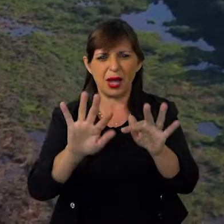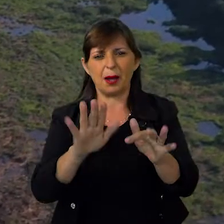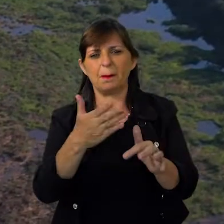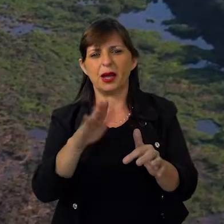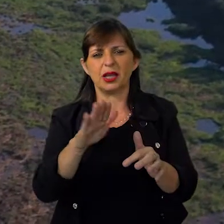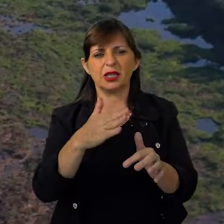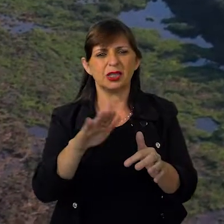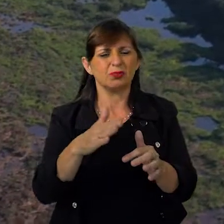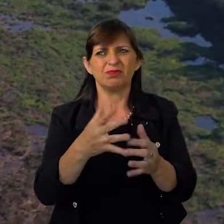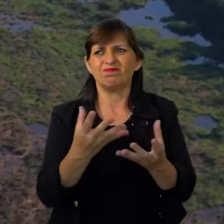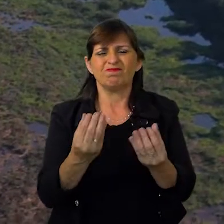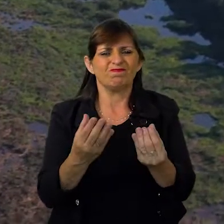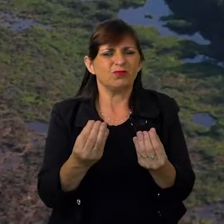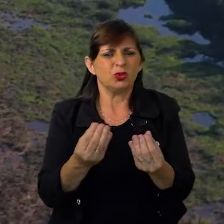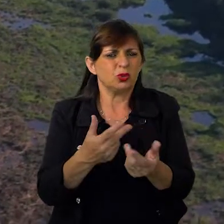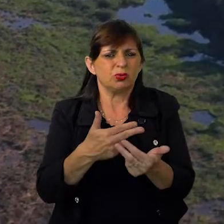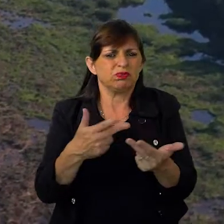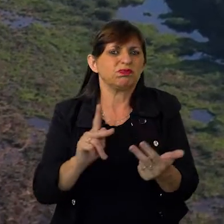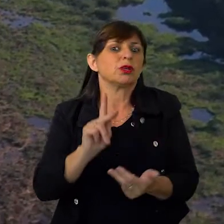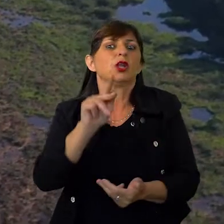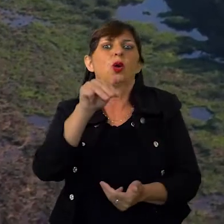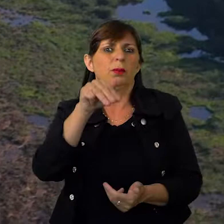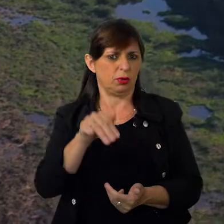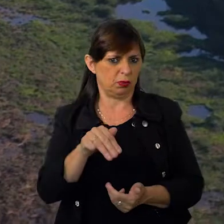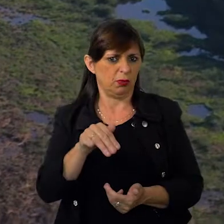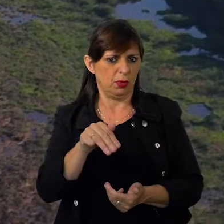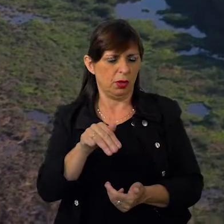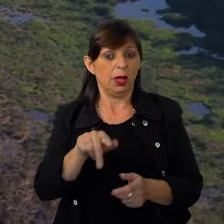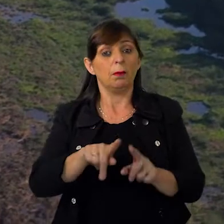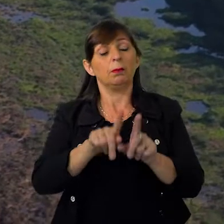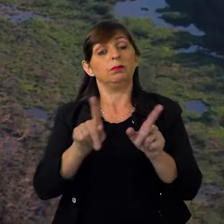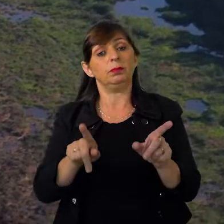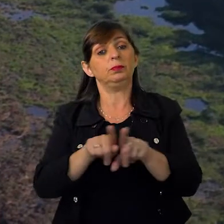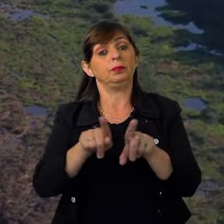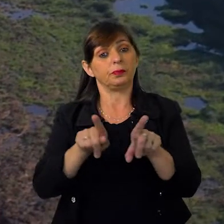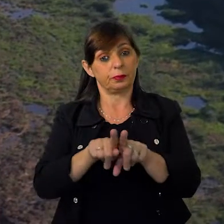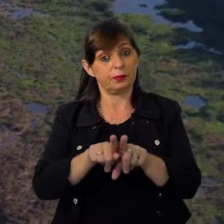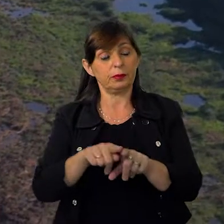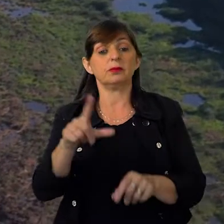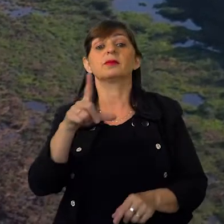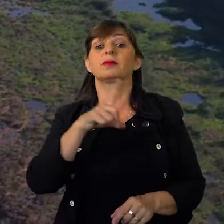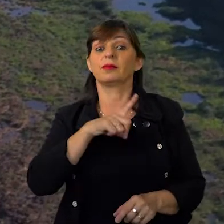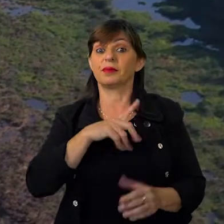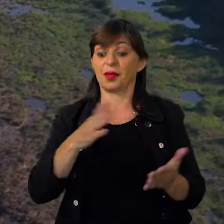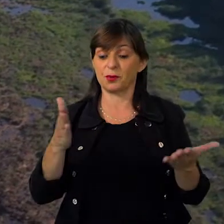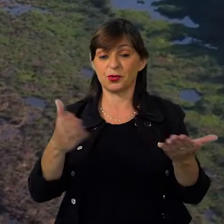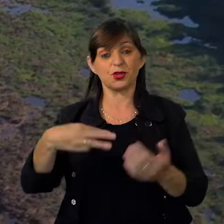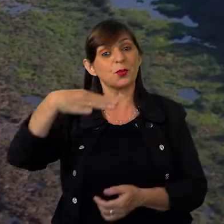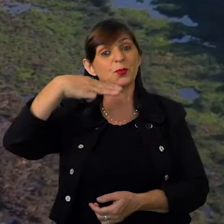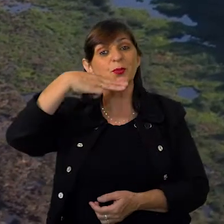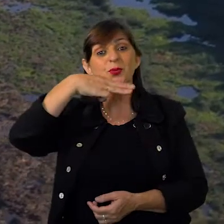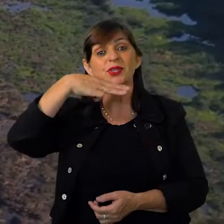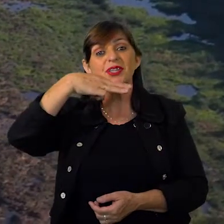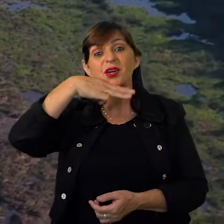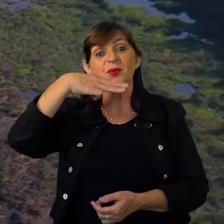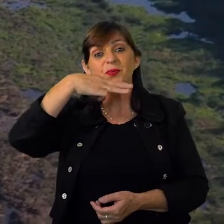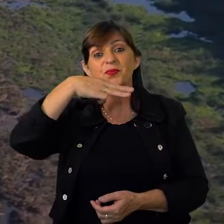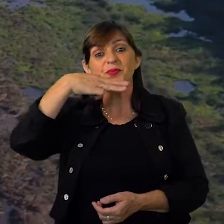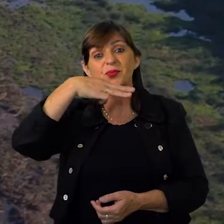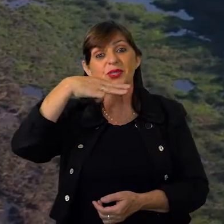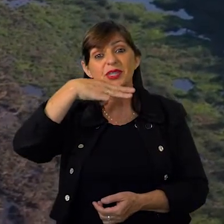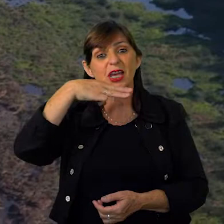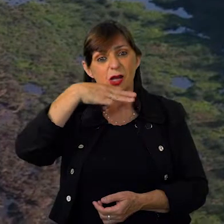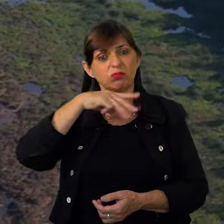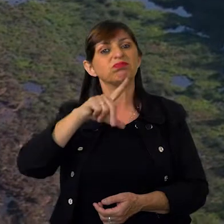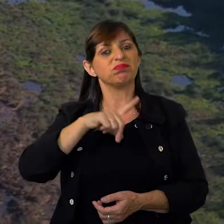ele e monstruosa e mas o que soltando e nós temos um museu hoje ali no parque do touro